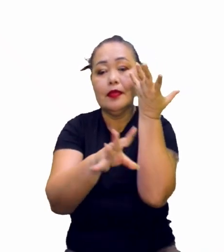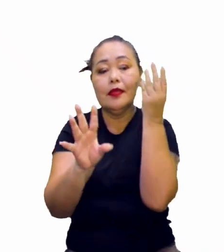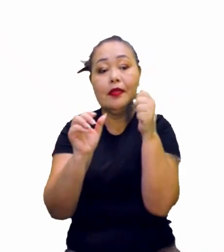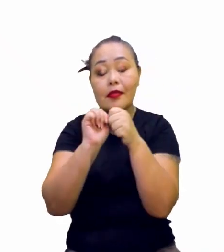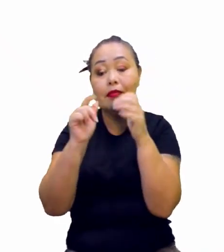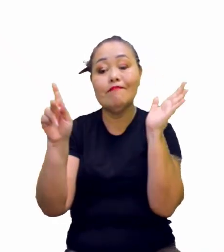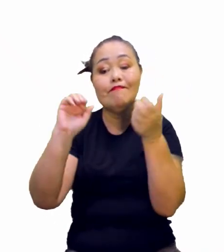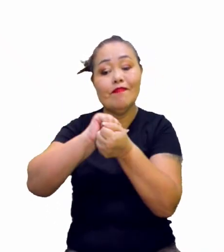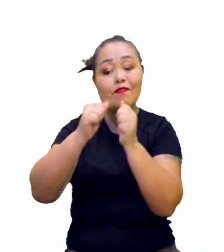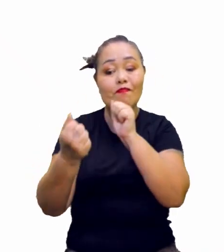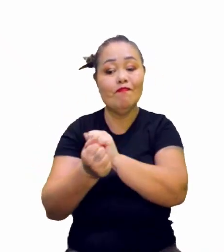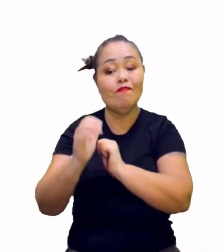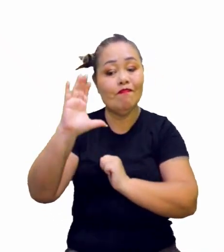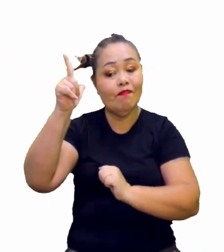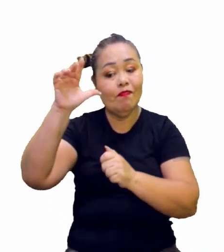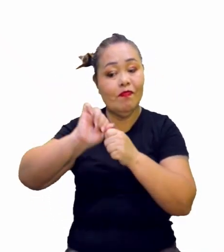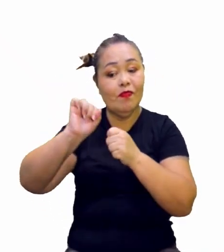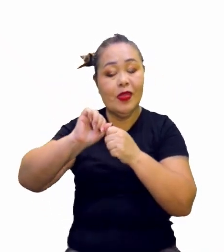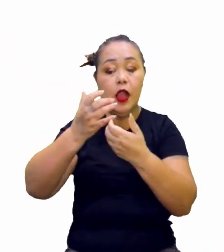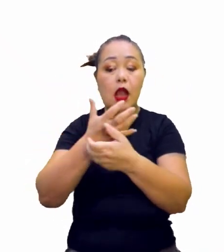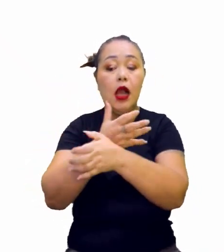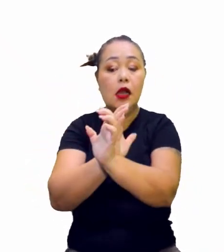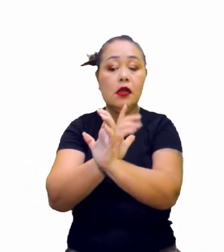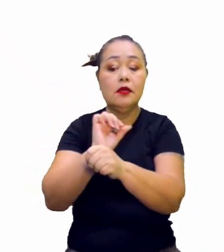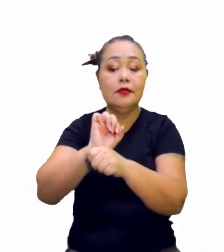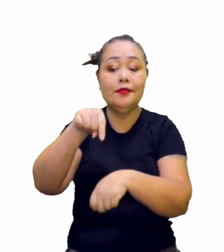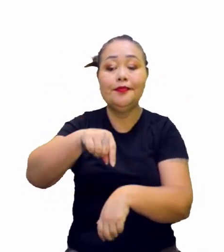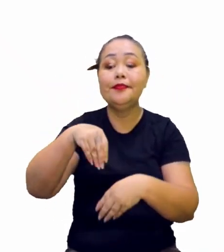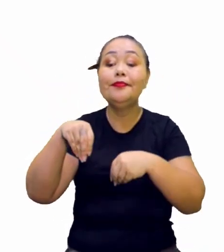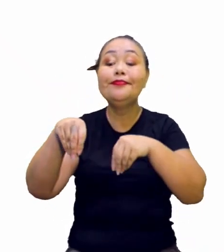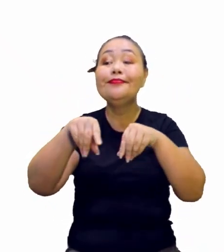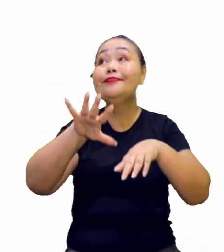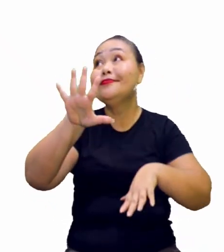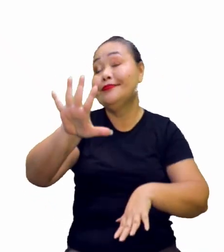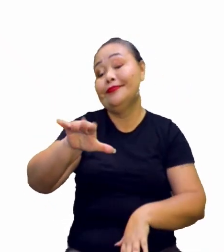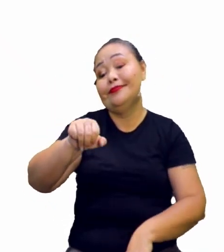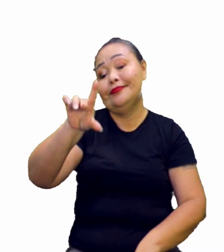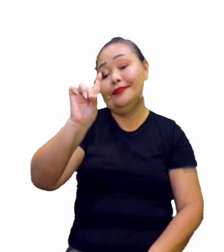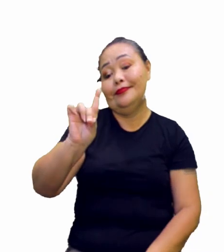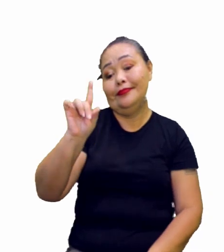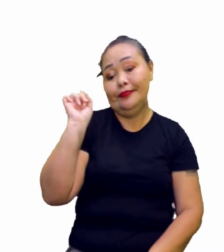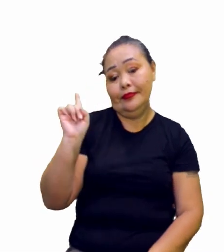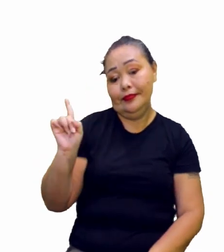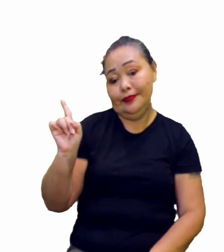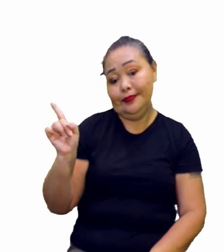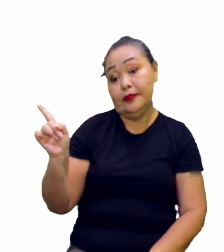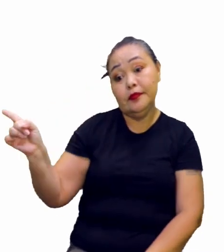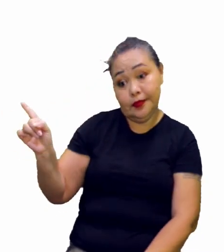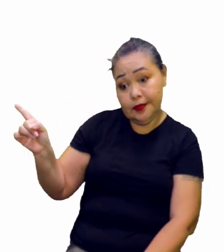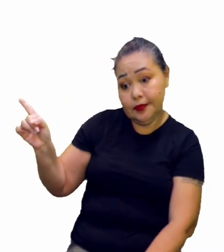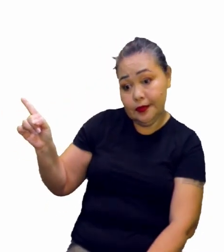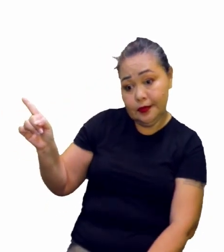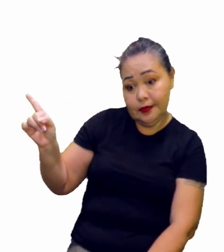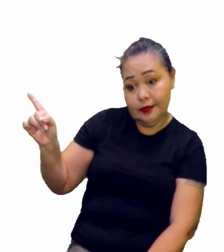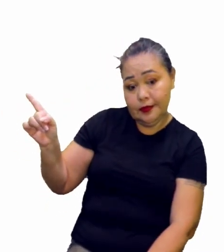clima seco da região. Sabe o que eu acho interessante? É o que eu acabei de falar para vocês. Olha só, são